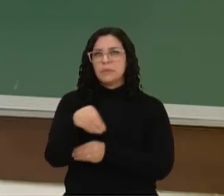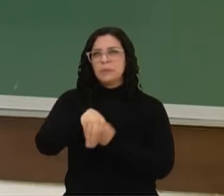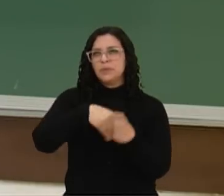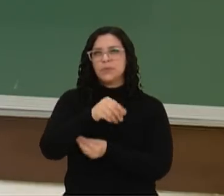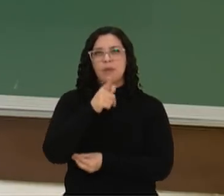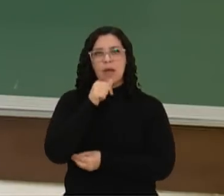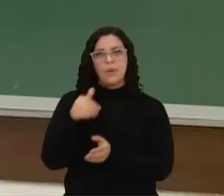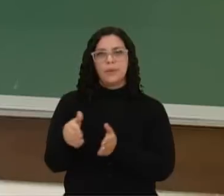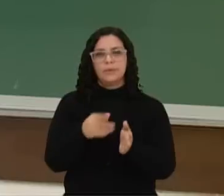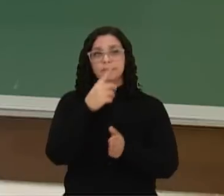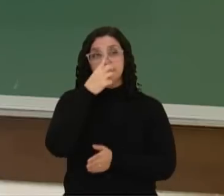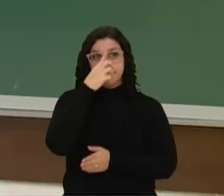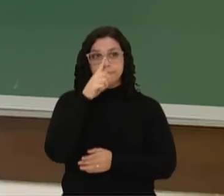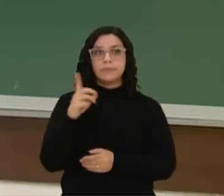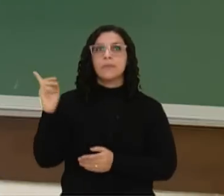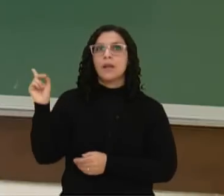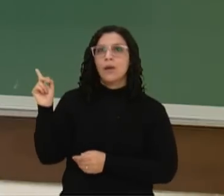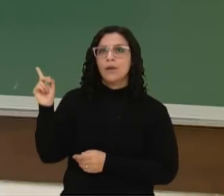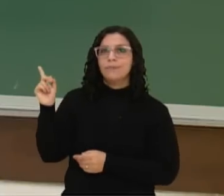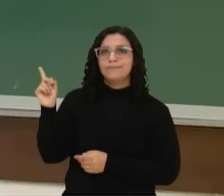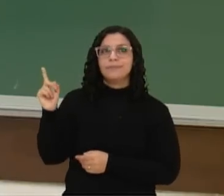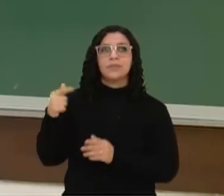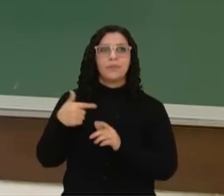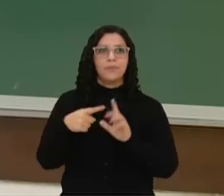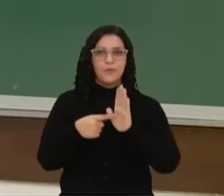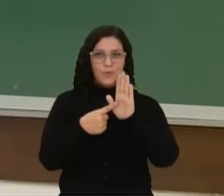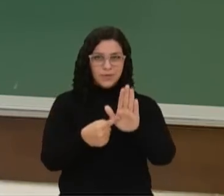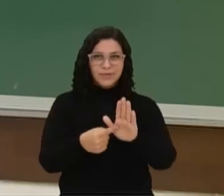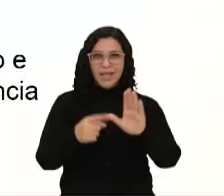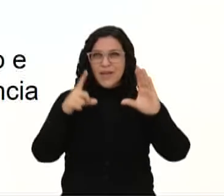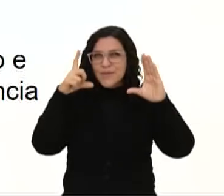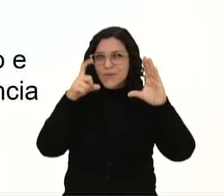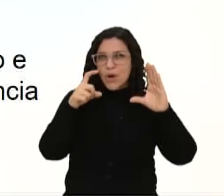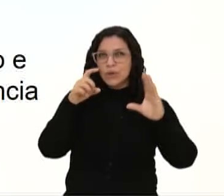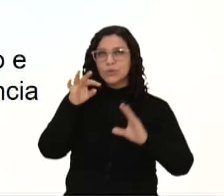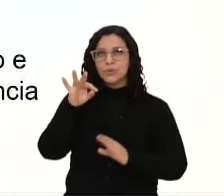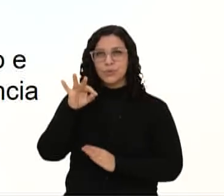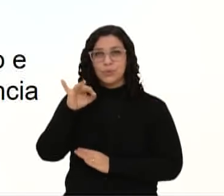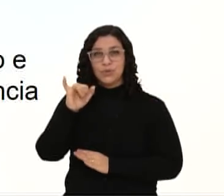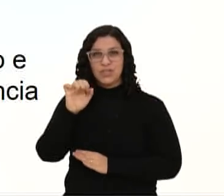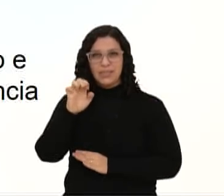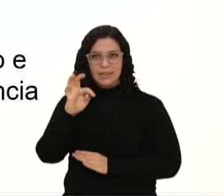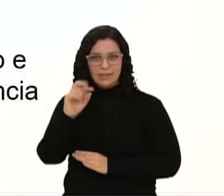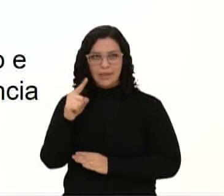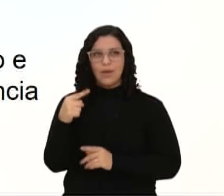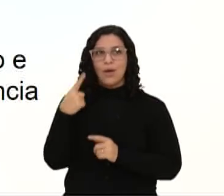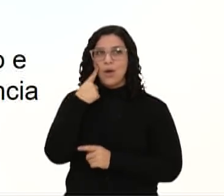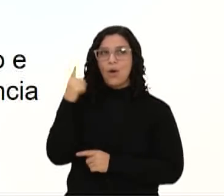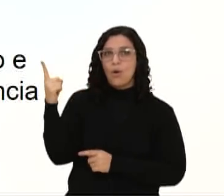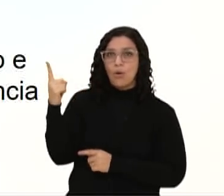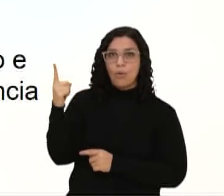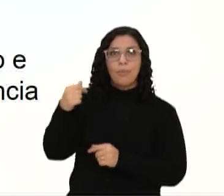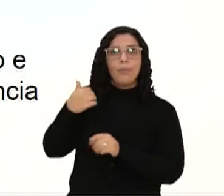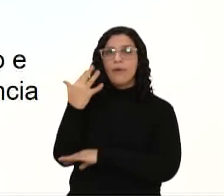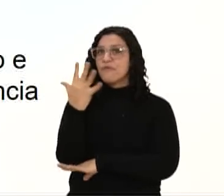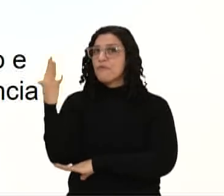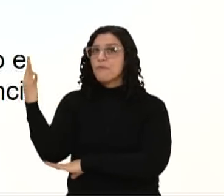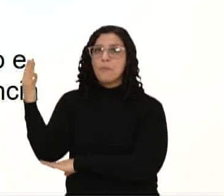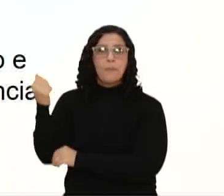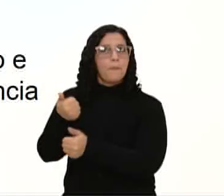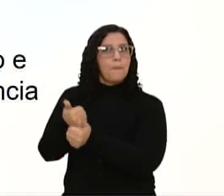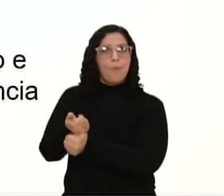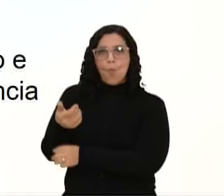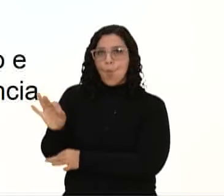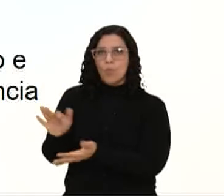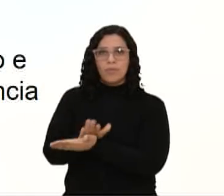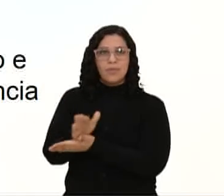tá? E aí eu trouxe ali uma foto do Tietê, né? Então você vê, primeiro que ele nem tem muita vegetação em